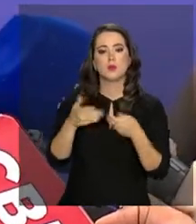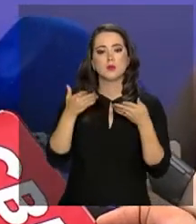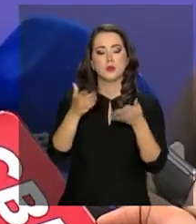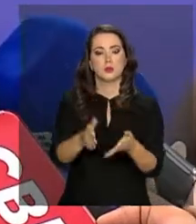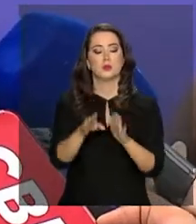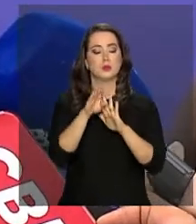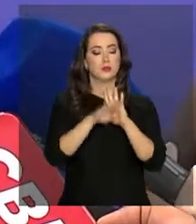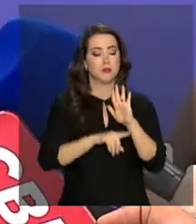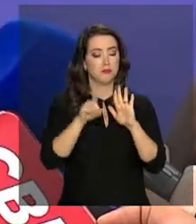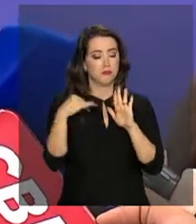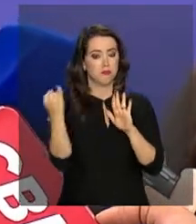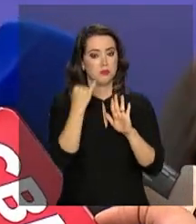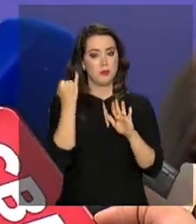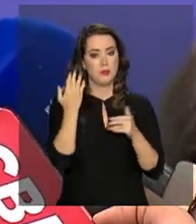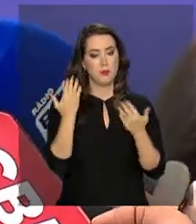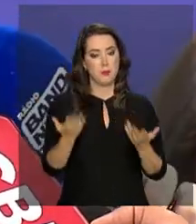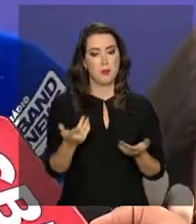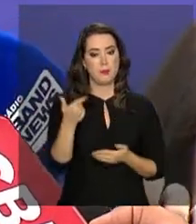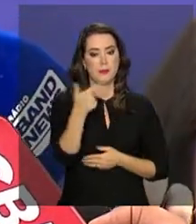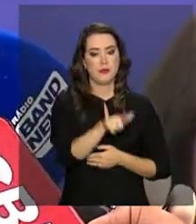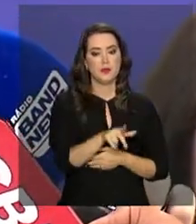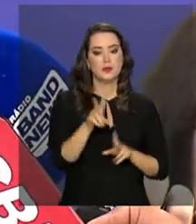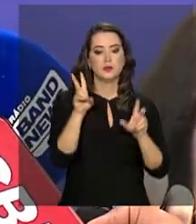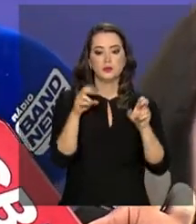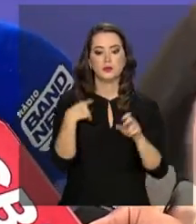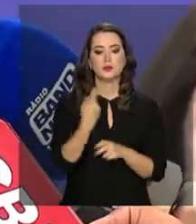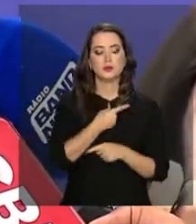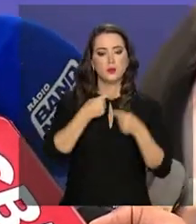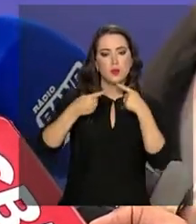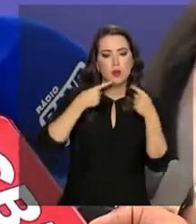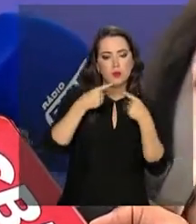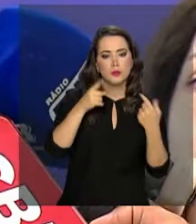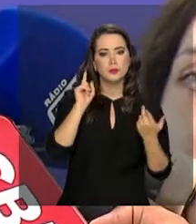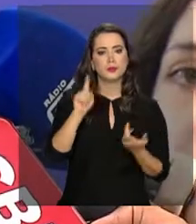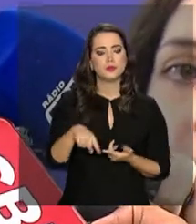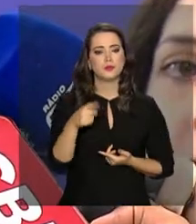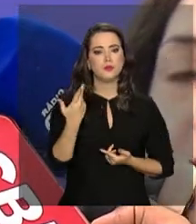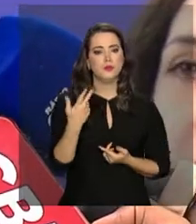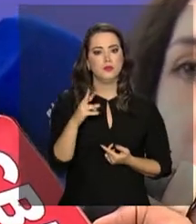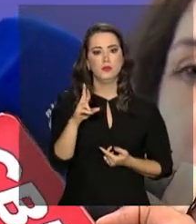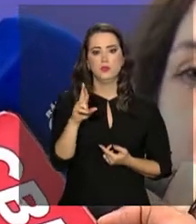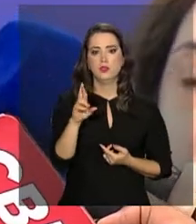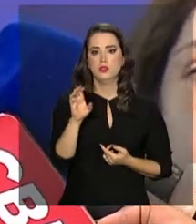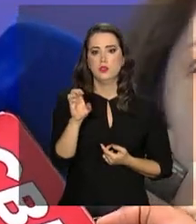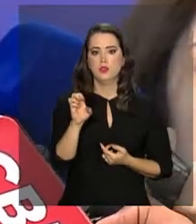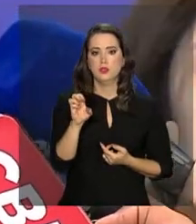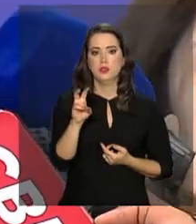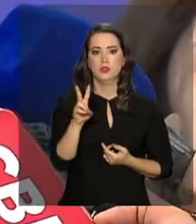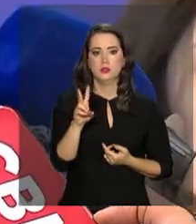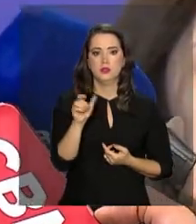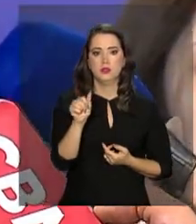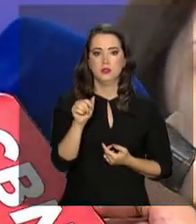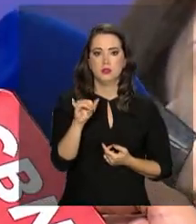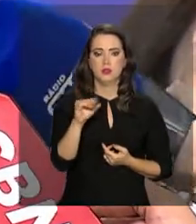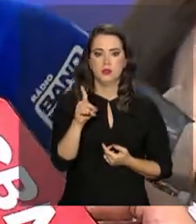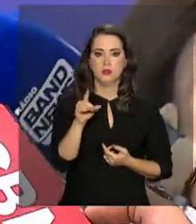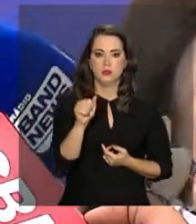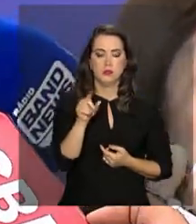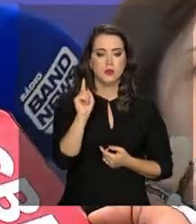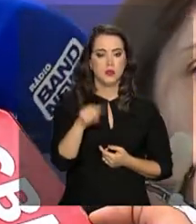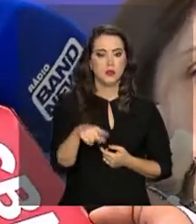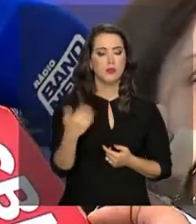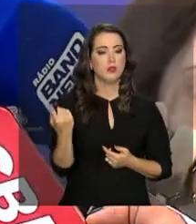que é importante é outro tema que nós discutimos é foi o revalida o revalida é hoje